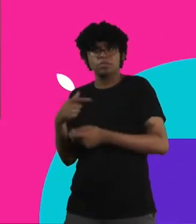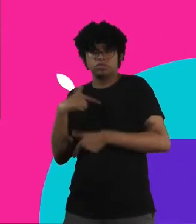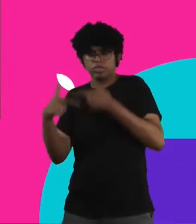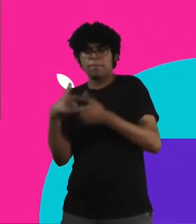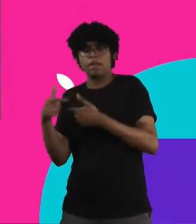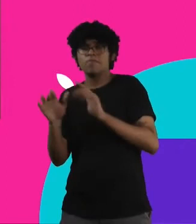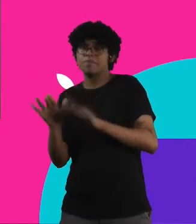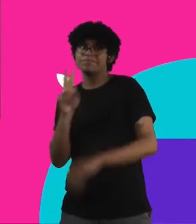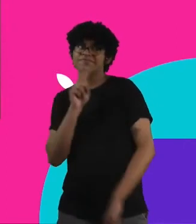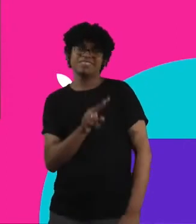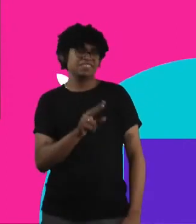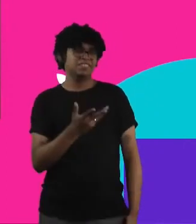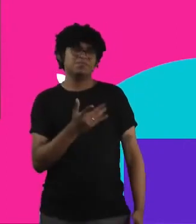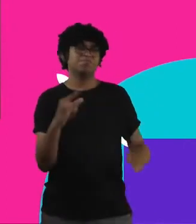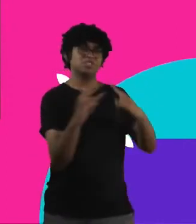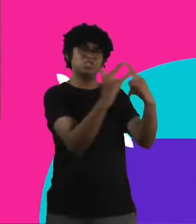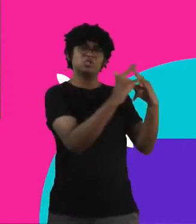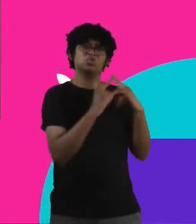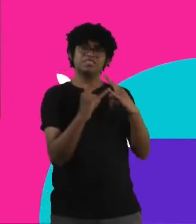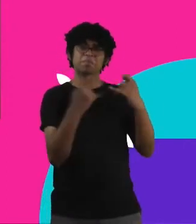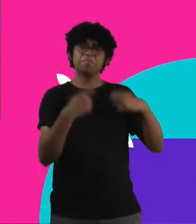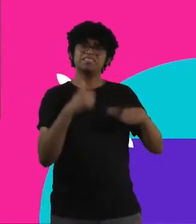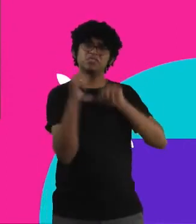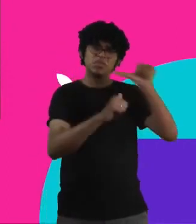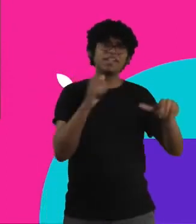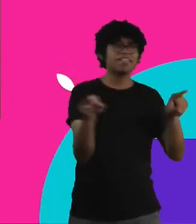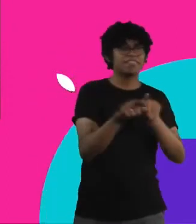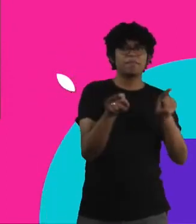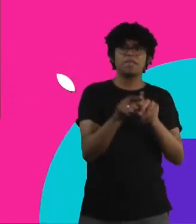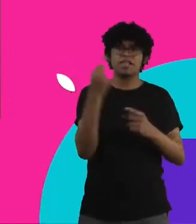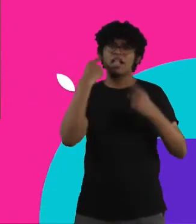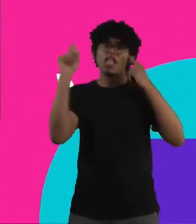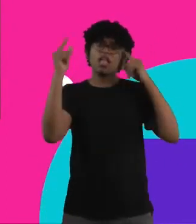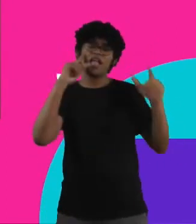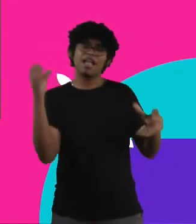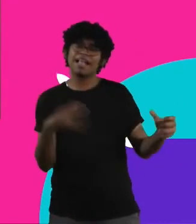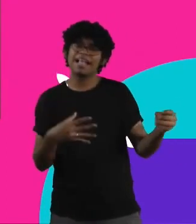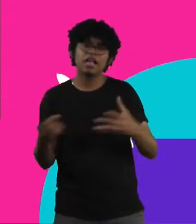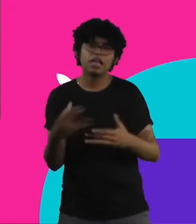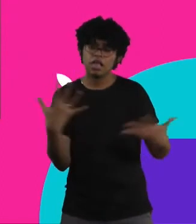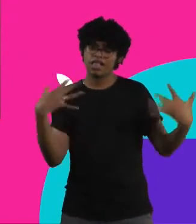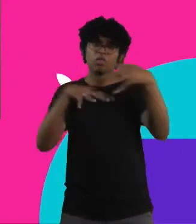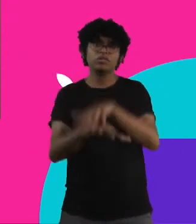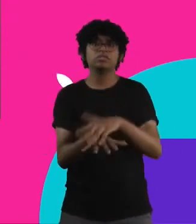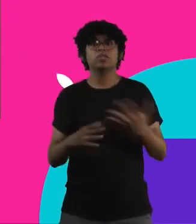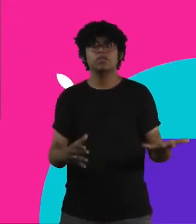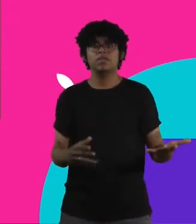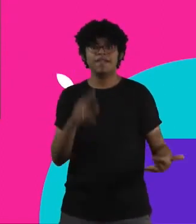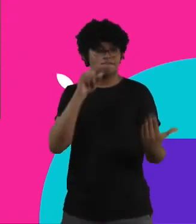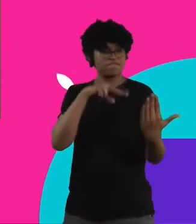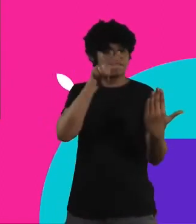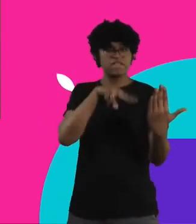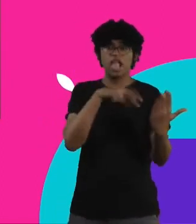precisa se movimentar em direção a, de fato, pensar soluções inclusivas. Se você vê um contrato de banco, um termo